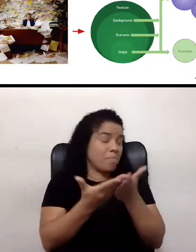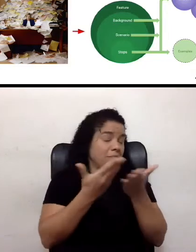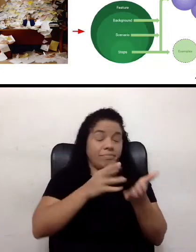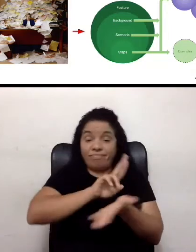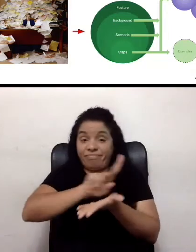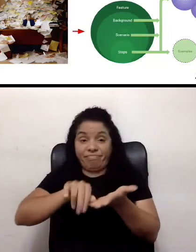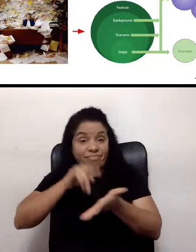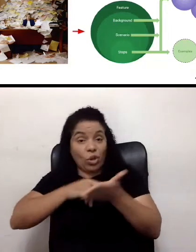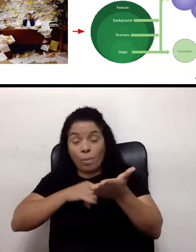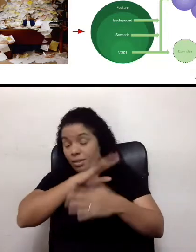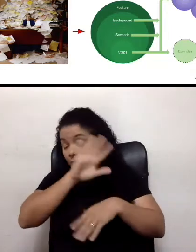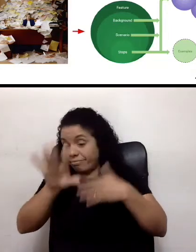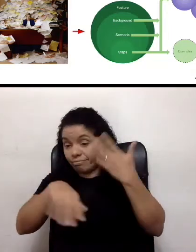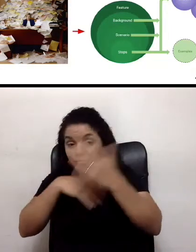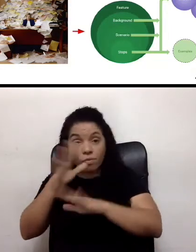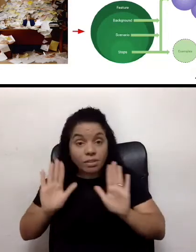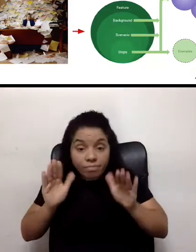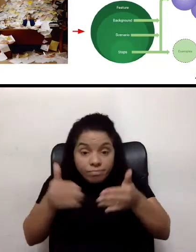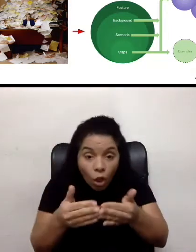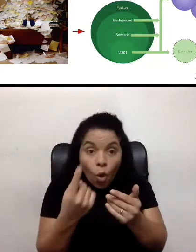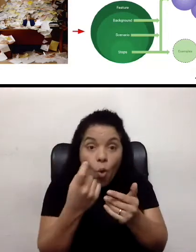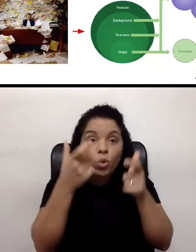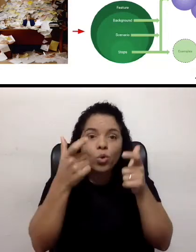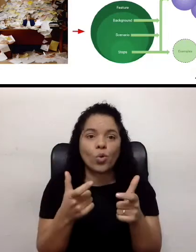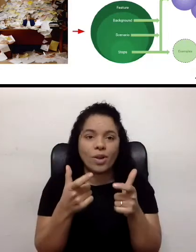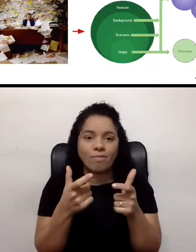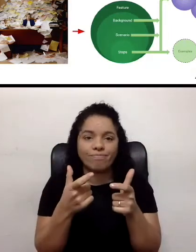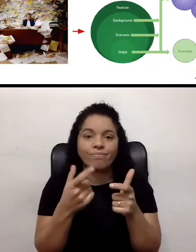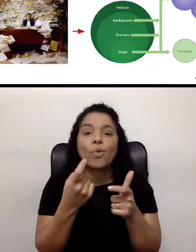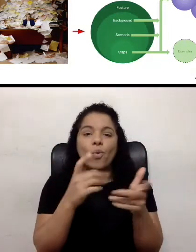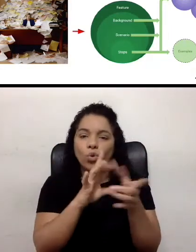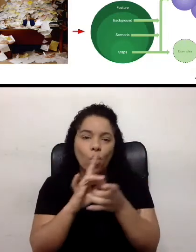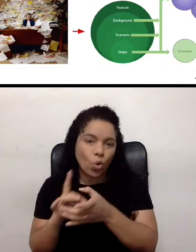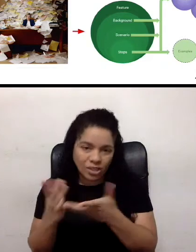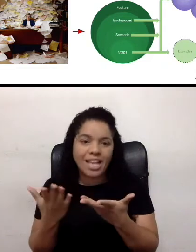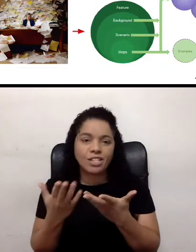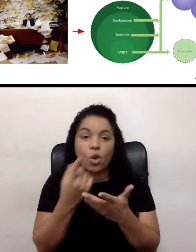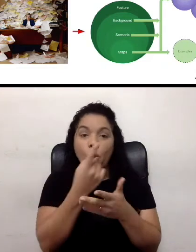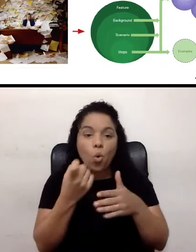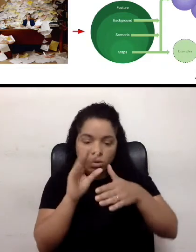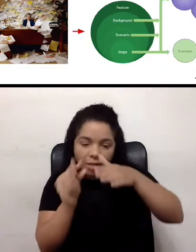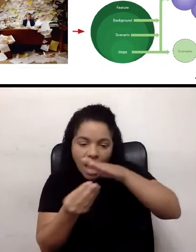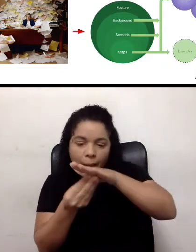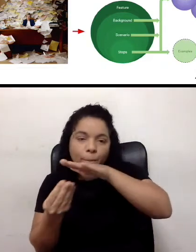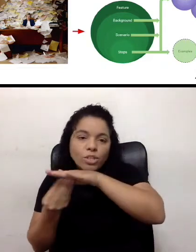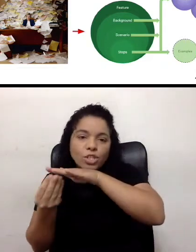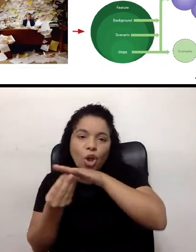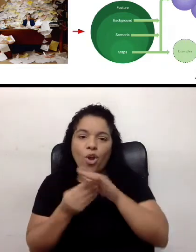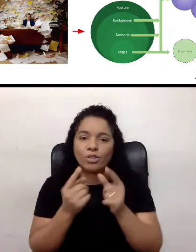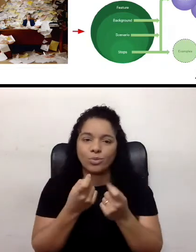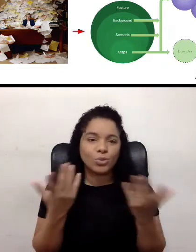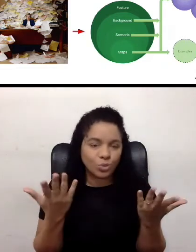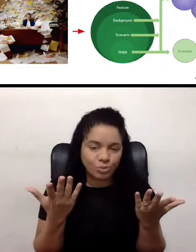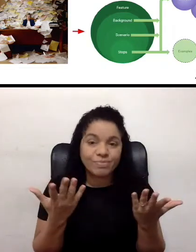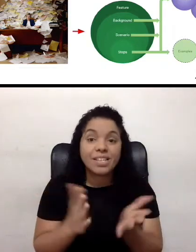diferente, você centraliza isso tudo num único contexto, num único repositório. Muito